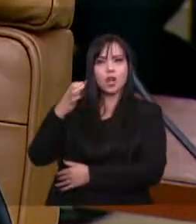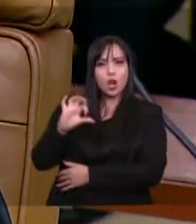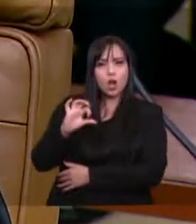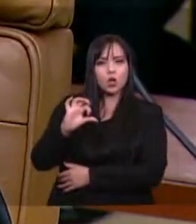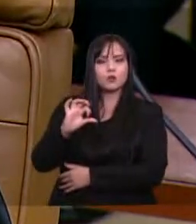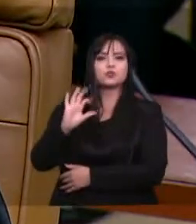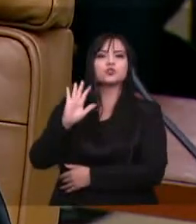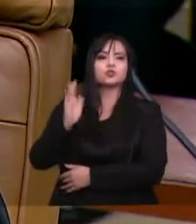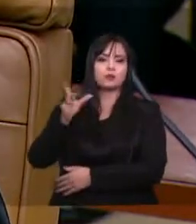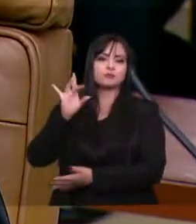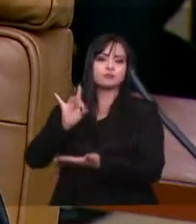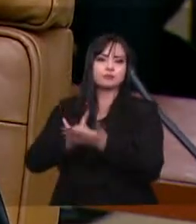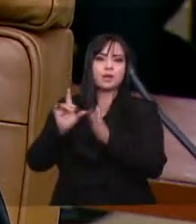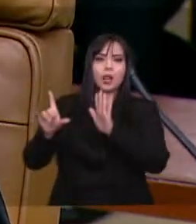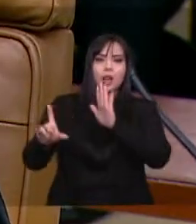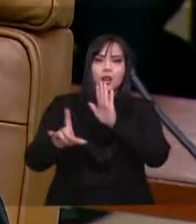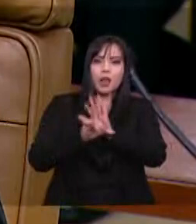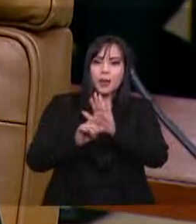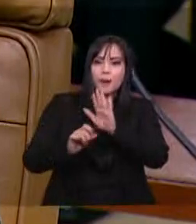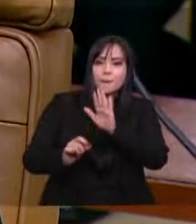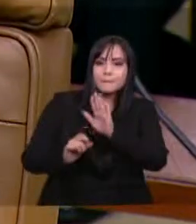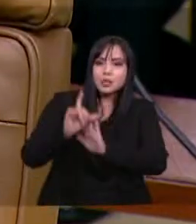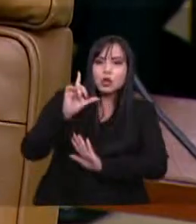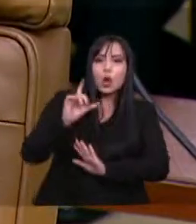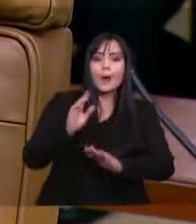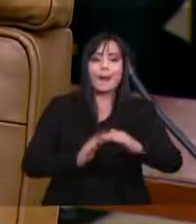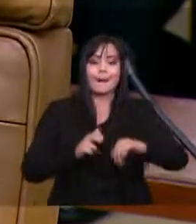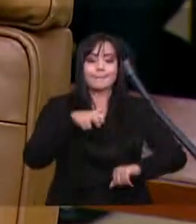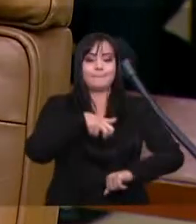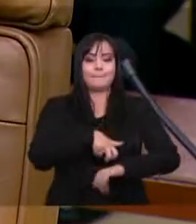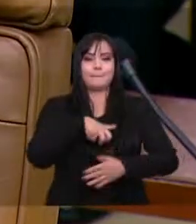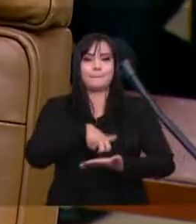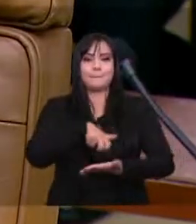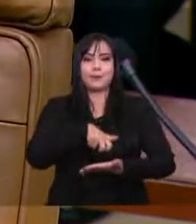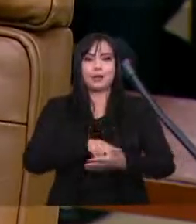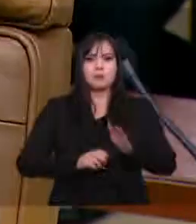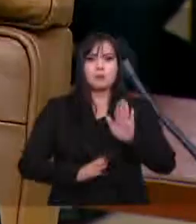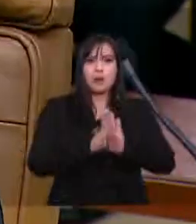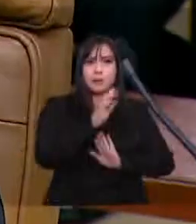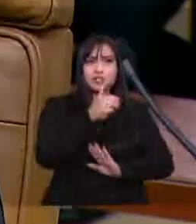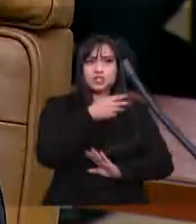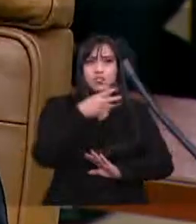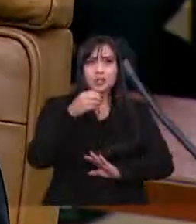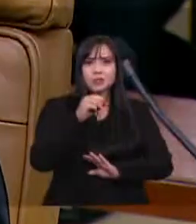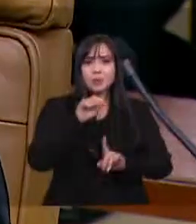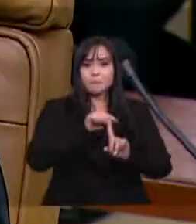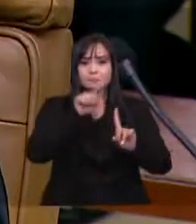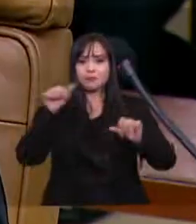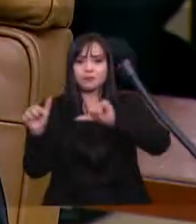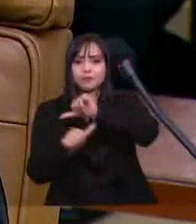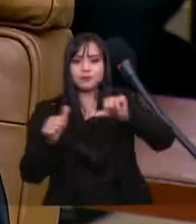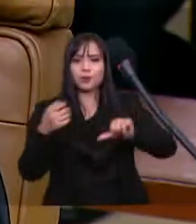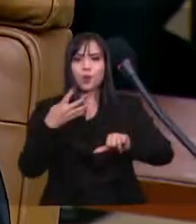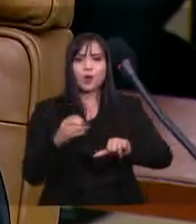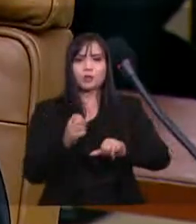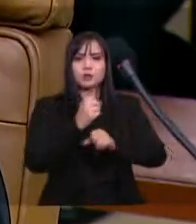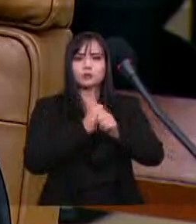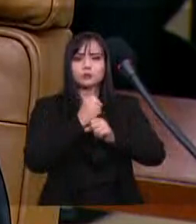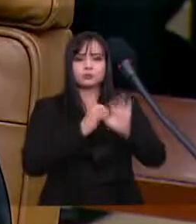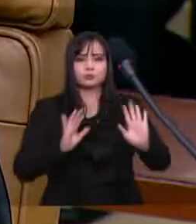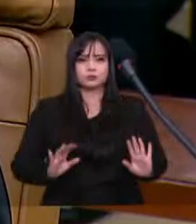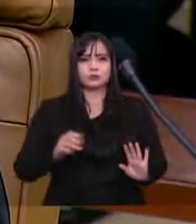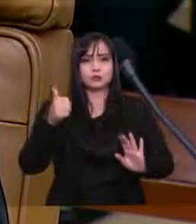foi sancionada a Lei que aumentou a pena máxima de 30 para 40 anos isso adveio na lei